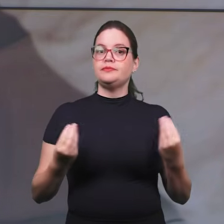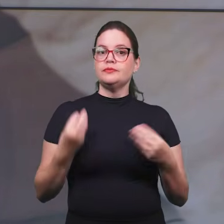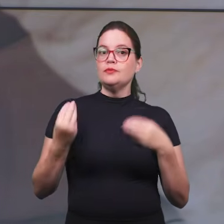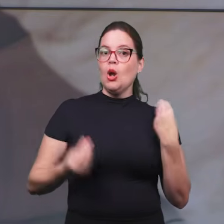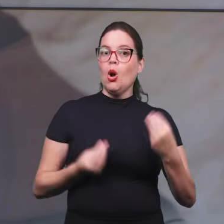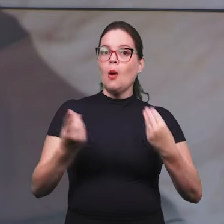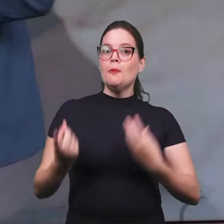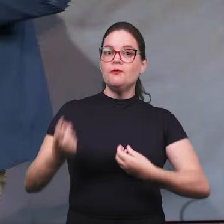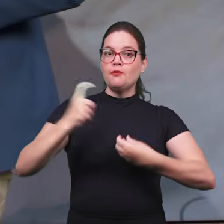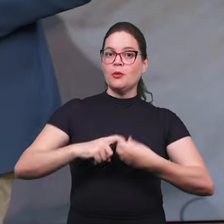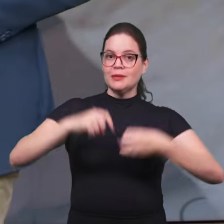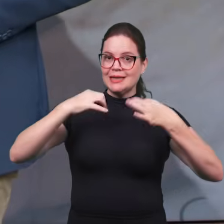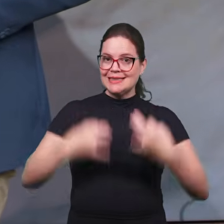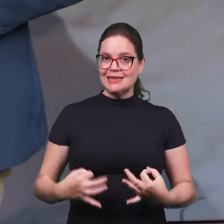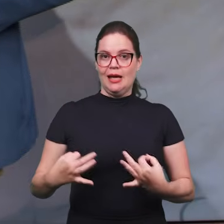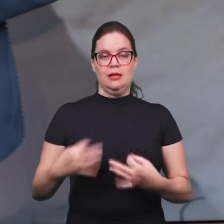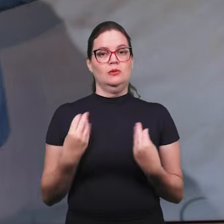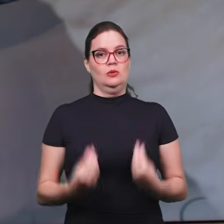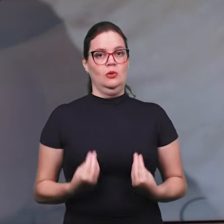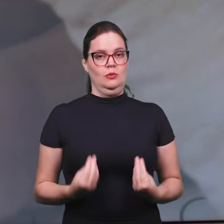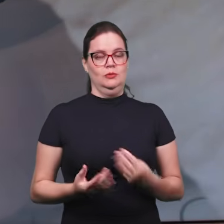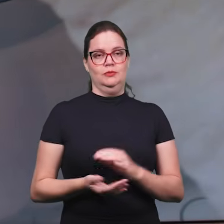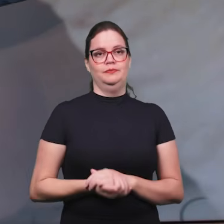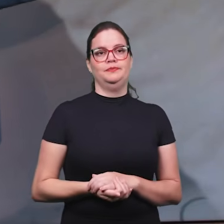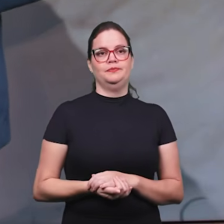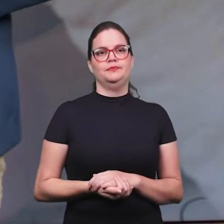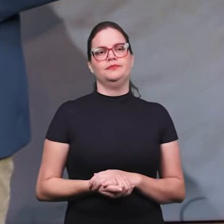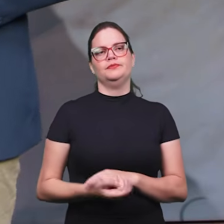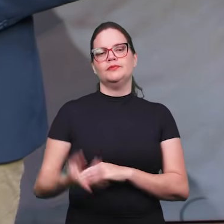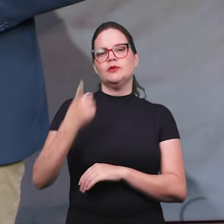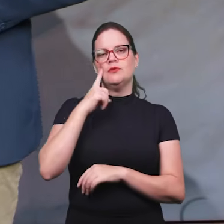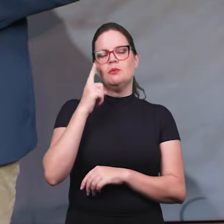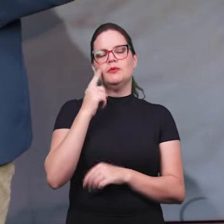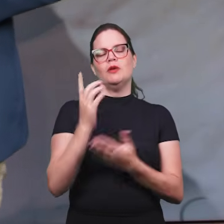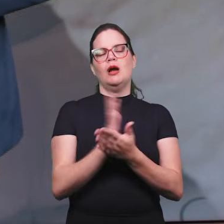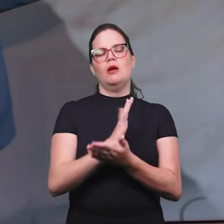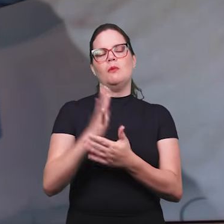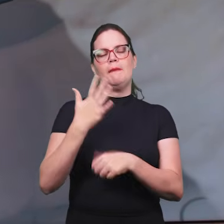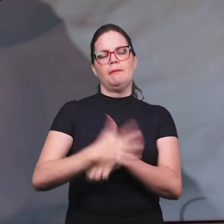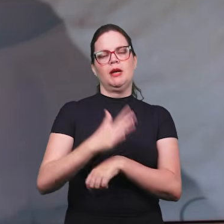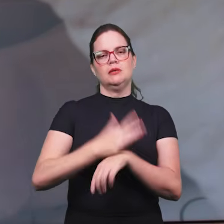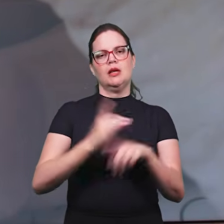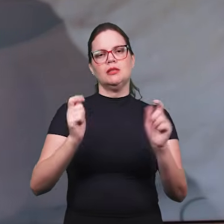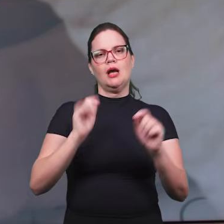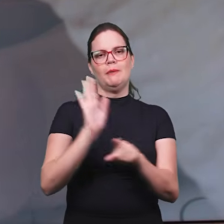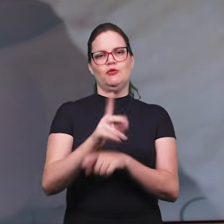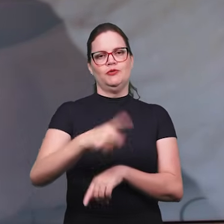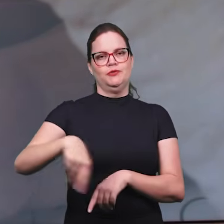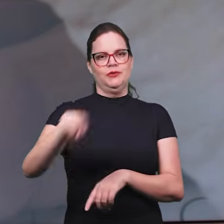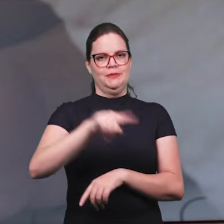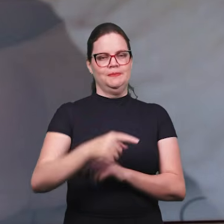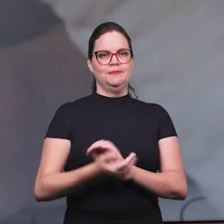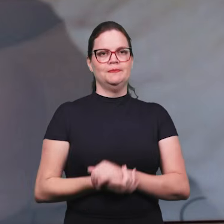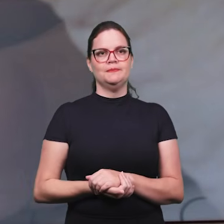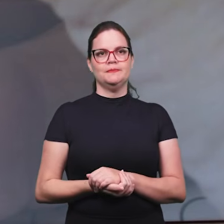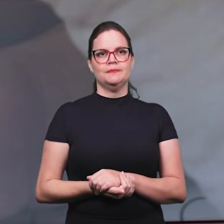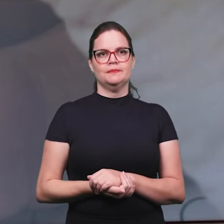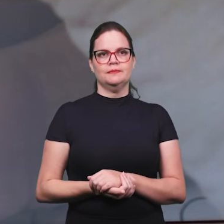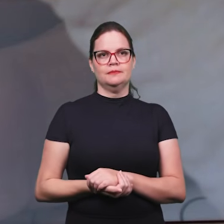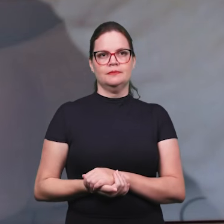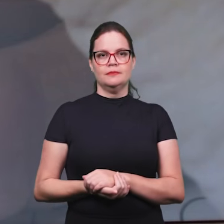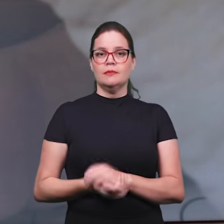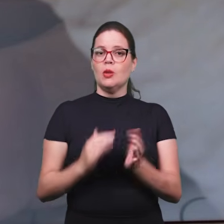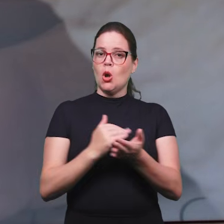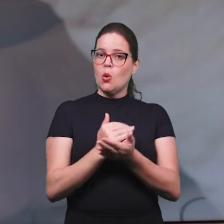Agora, como recomeçar da forma certa? Vamos colocar em prática algumas ações que vão te ajudar nesse processo,